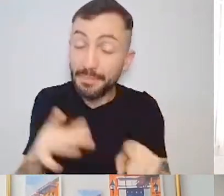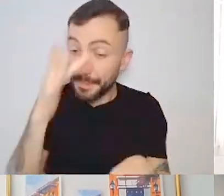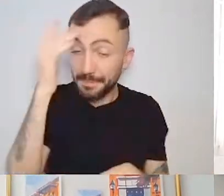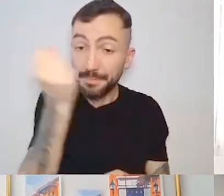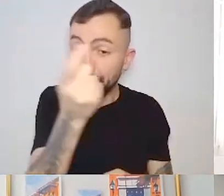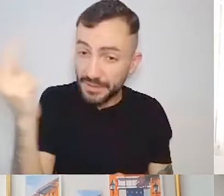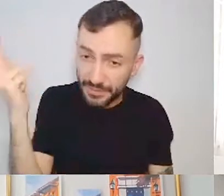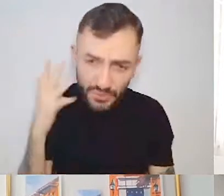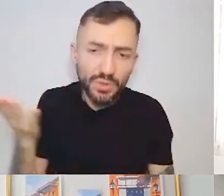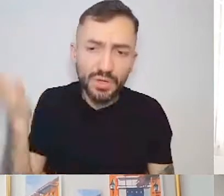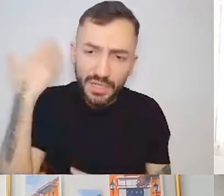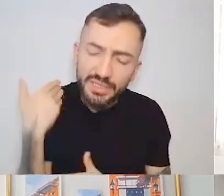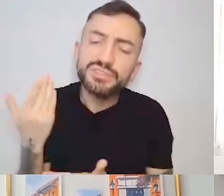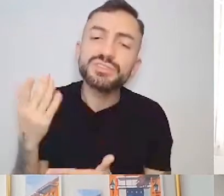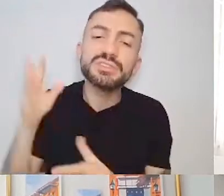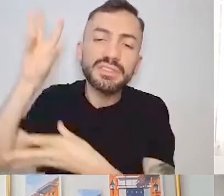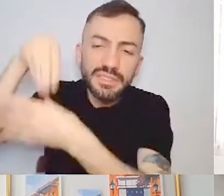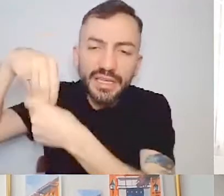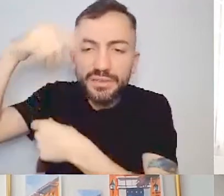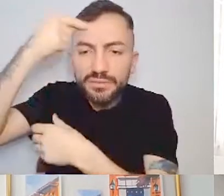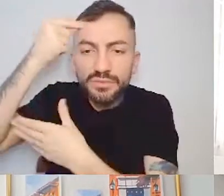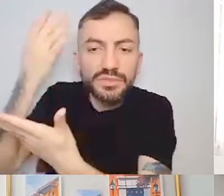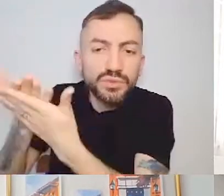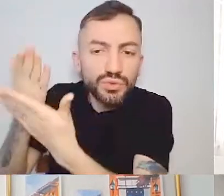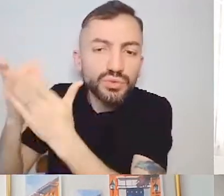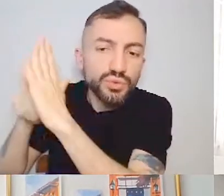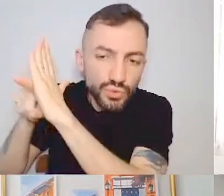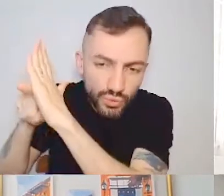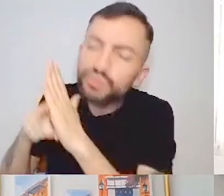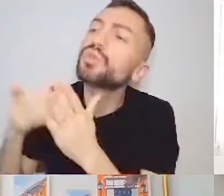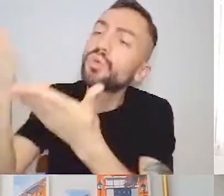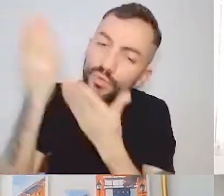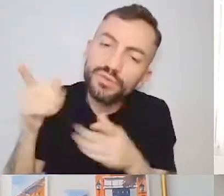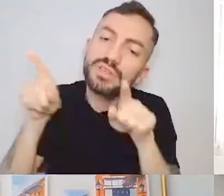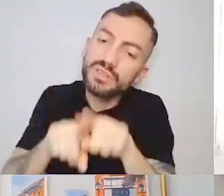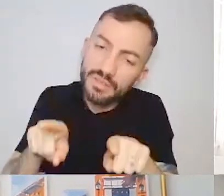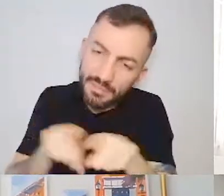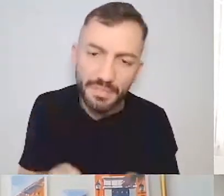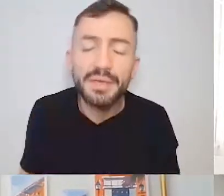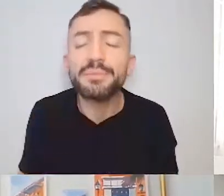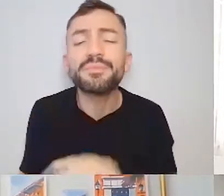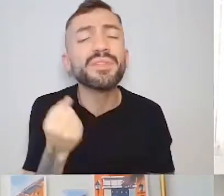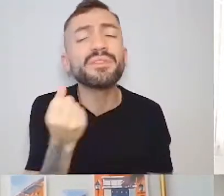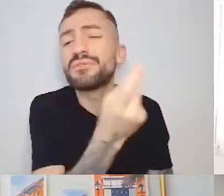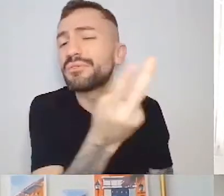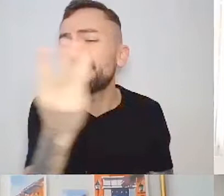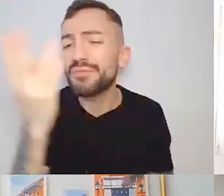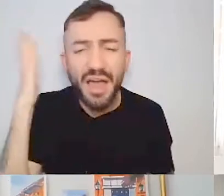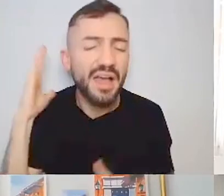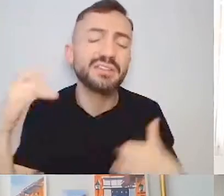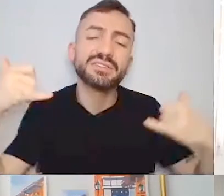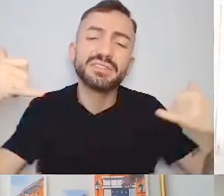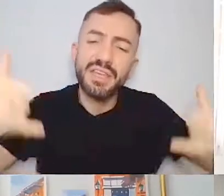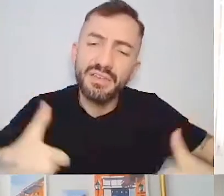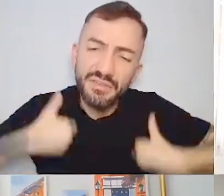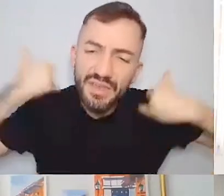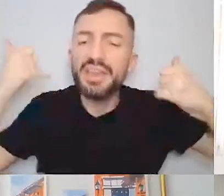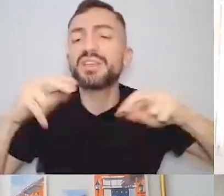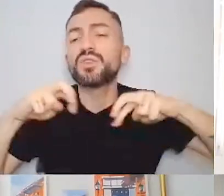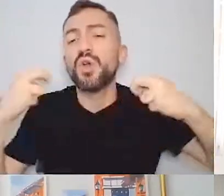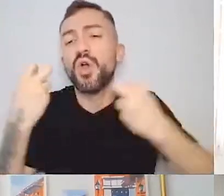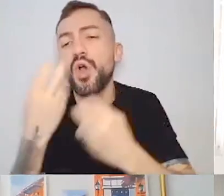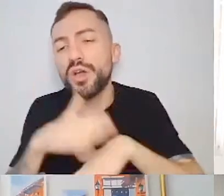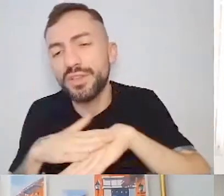debruçavam academicamente sobre o tema, inclusive de outras instituições. E foram muitas as produções, eventos, rodas de